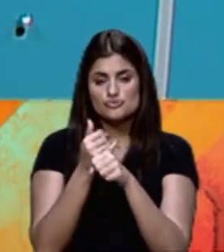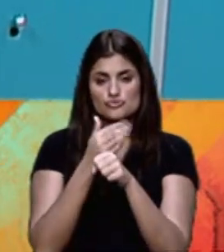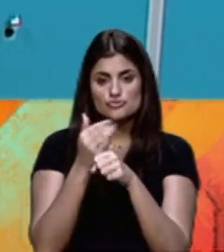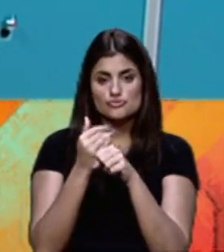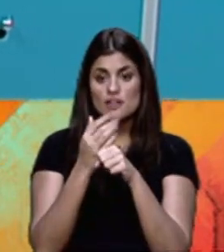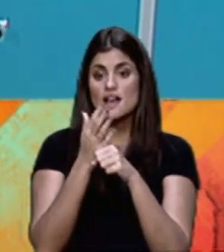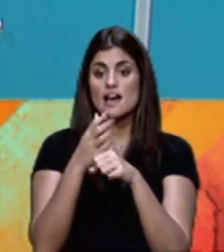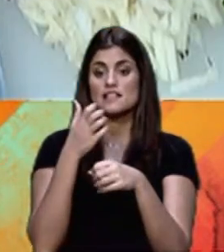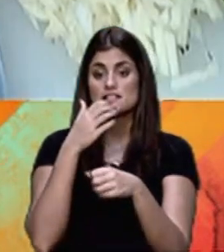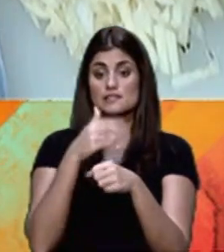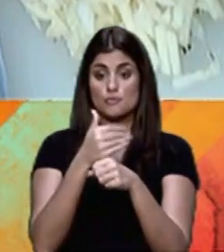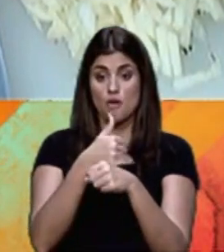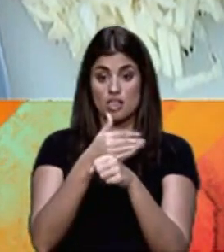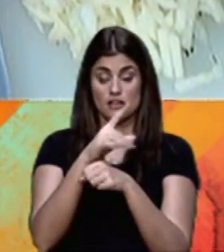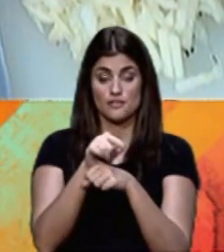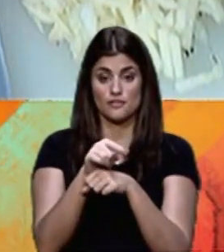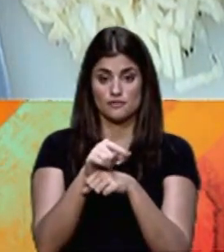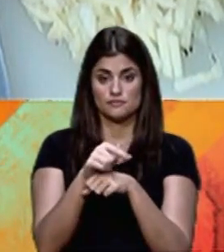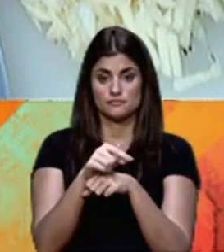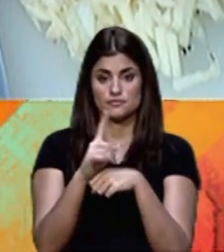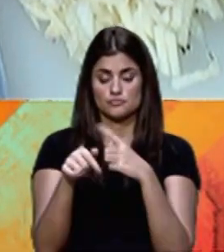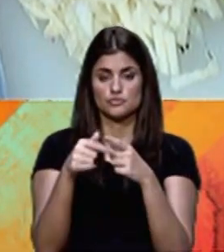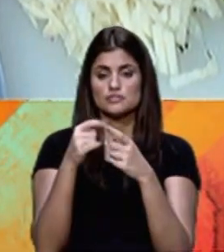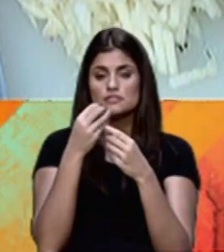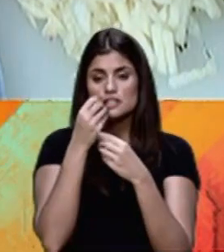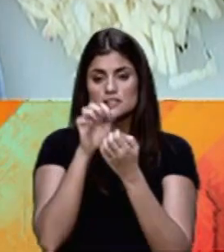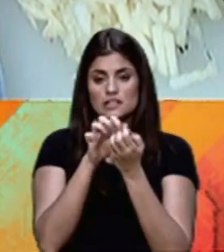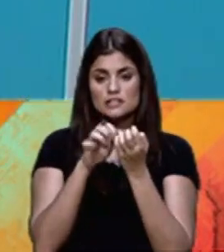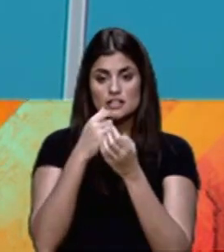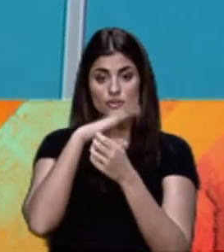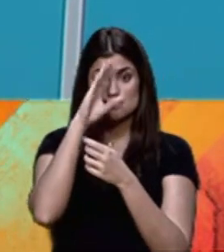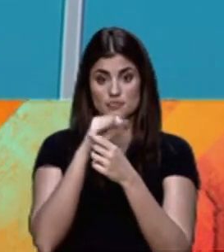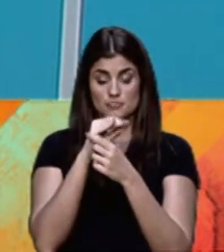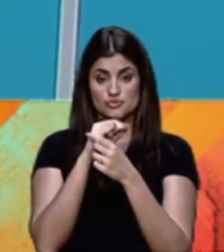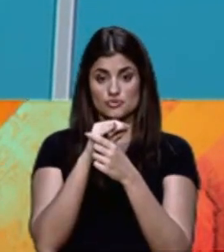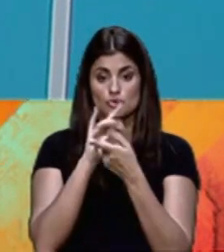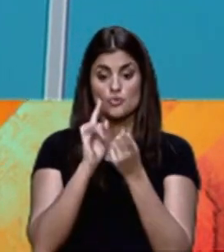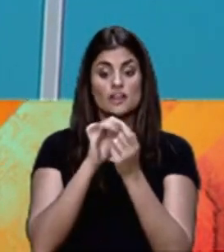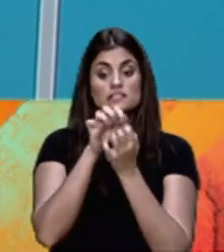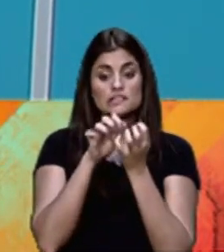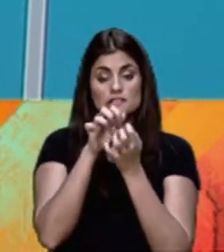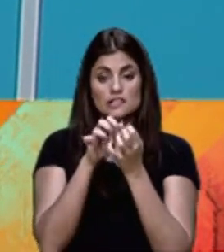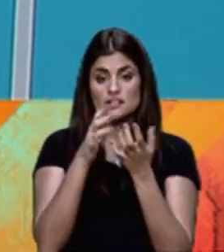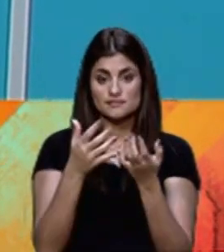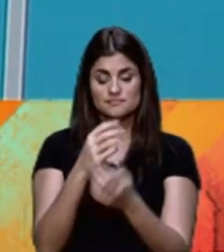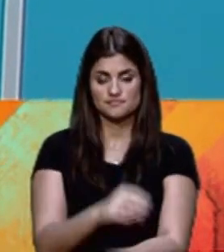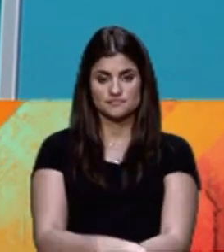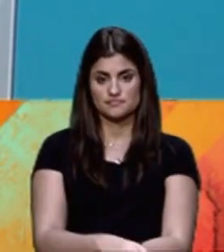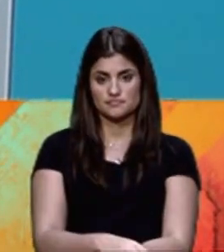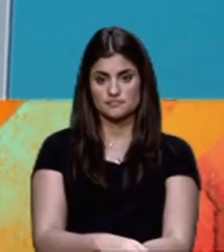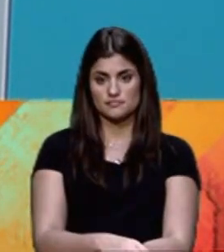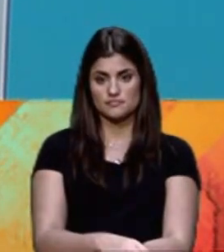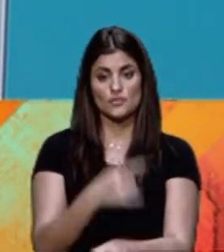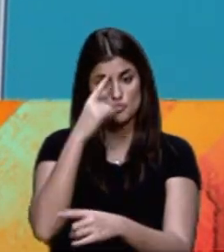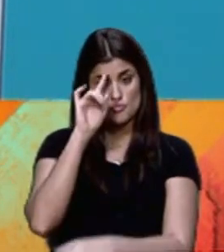a cebola, e portanto nós vamos trincar um bocadinho de cebola, mas depois não sabemos exatamente o que estamos a trincar, não é? Então eles